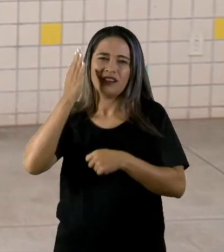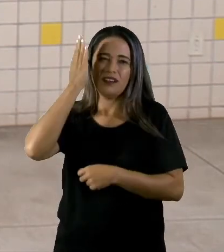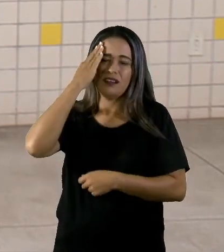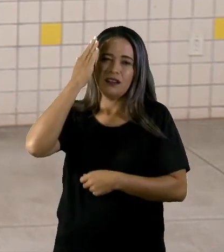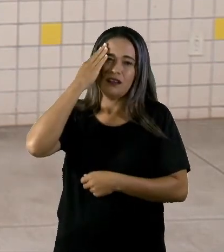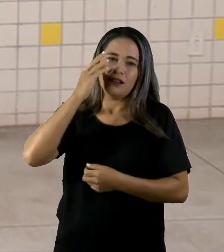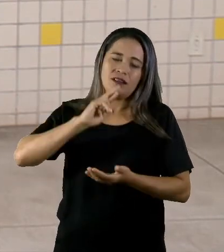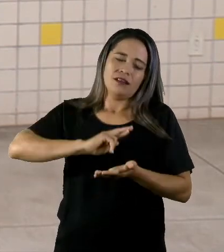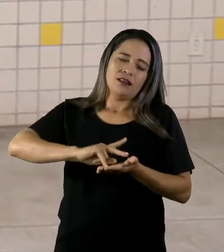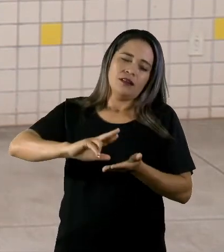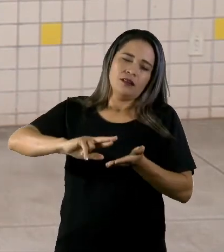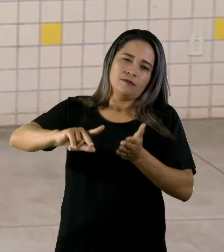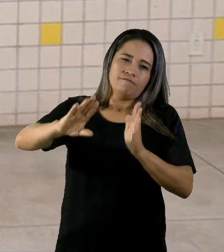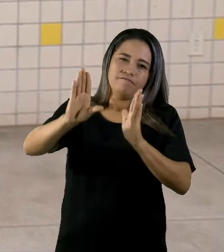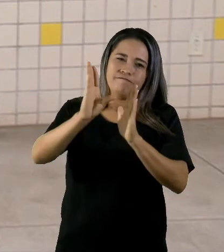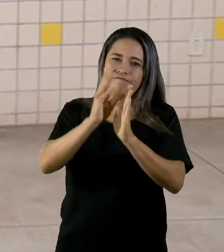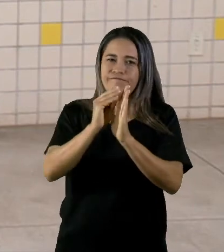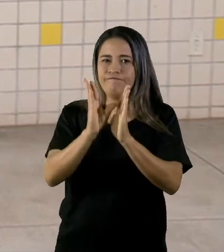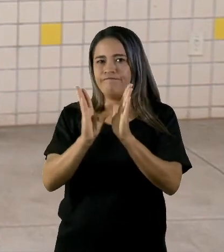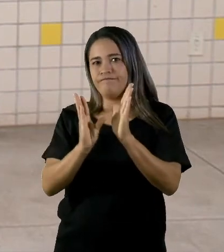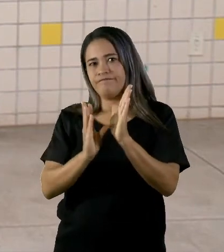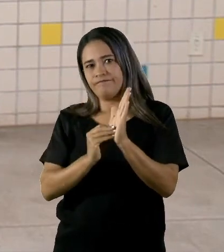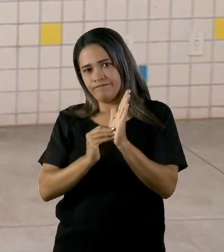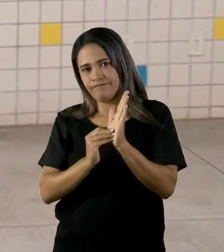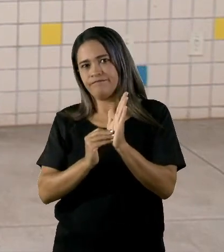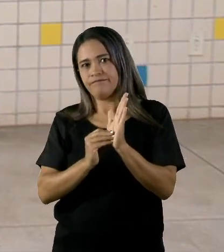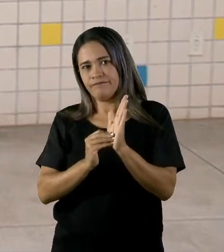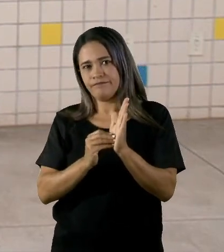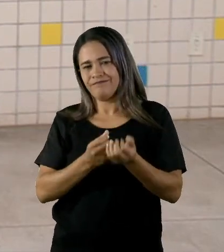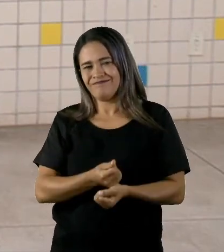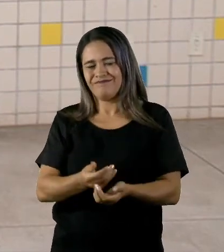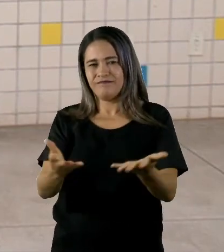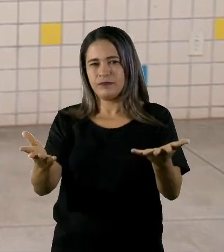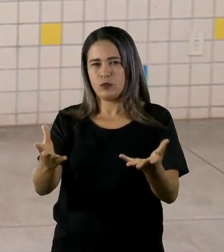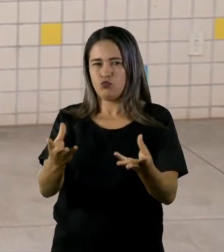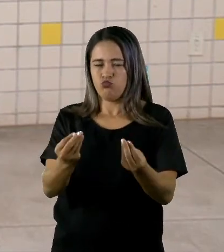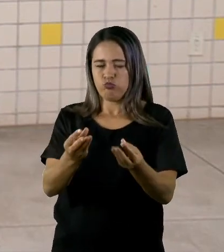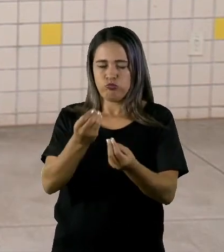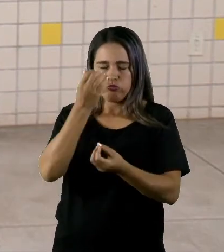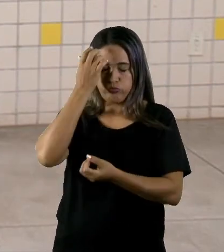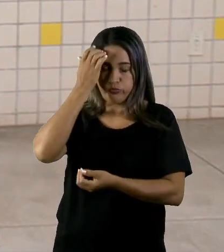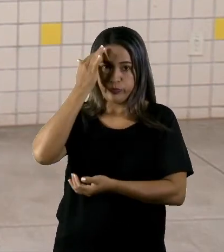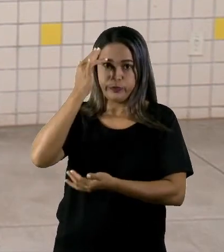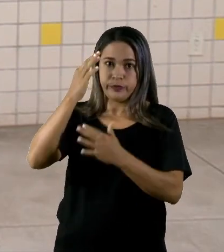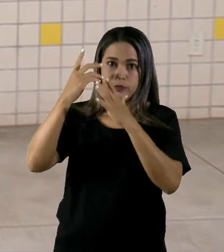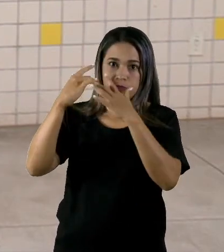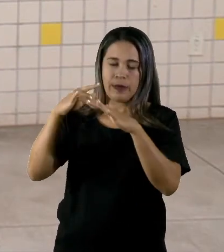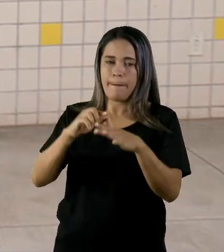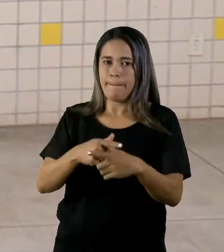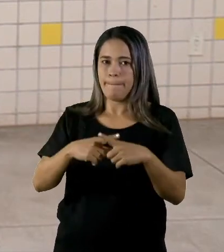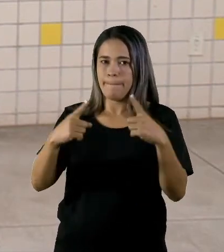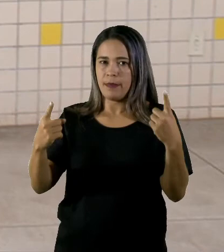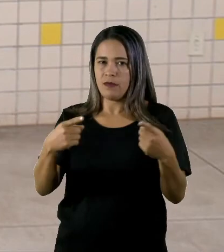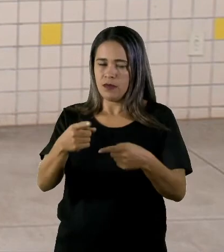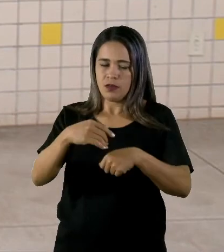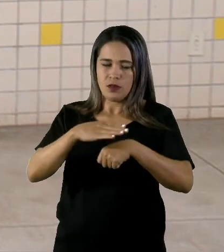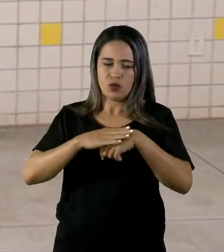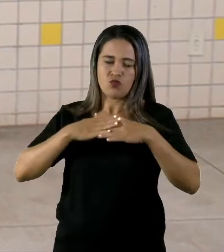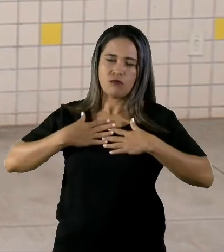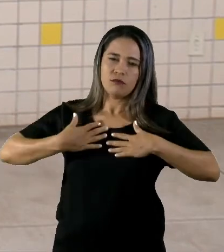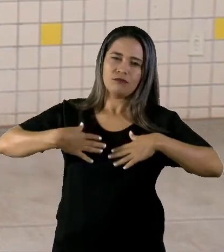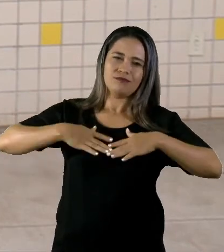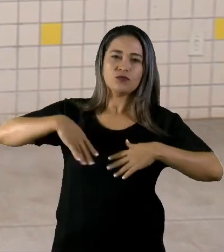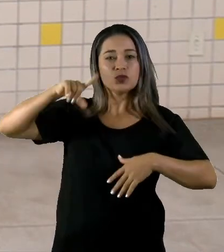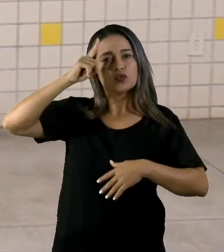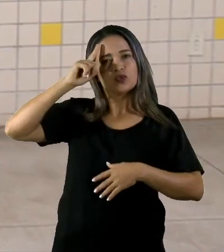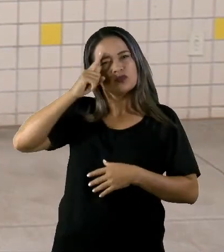muitos conteúdos dados, muita coisa para você pensar, muito mesmo, mas você, com calma, fazendo todo dia